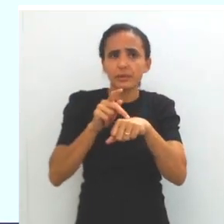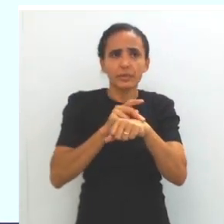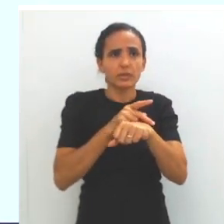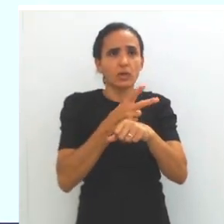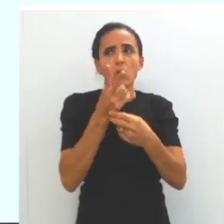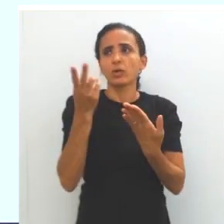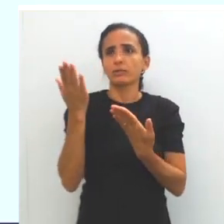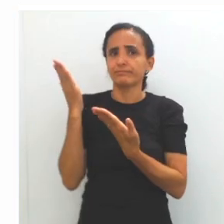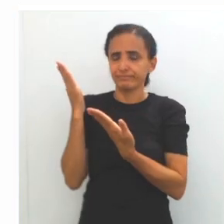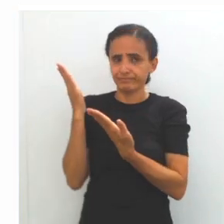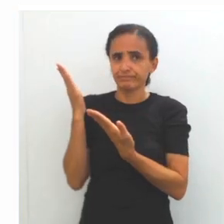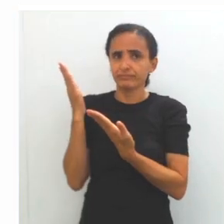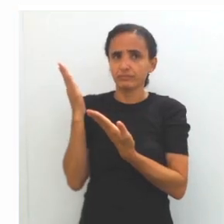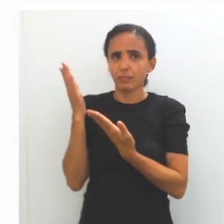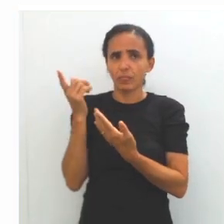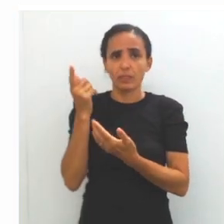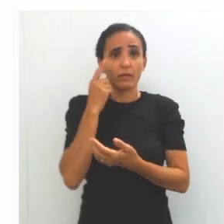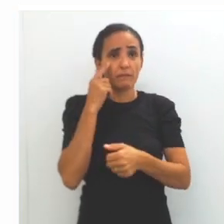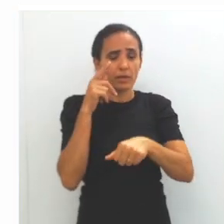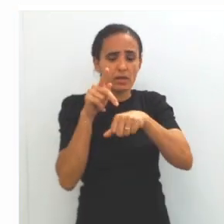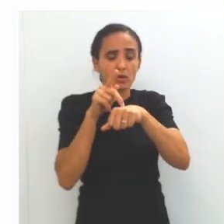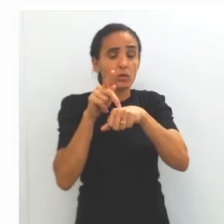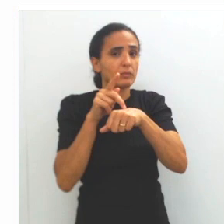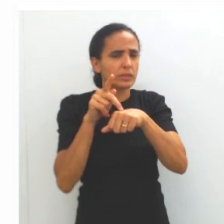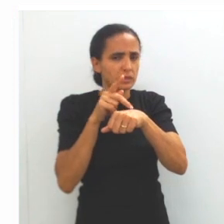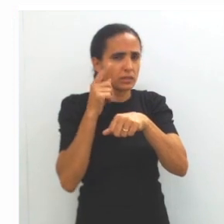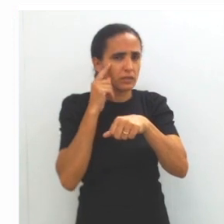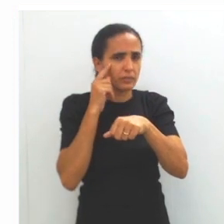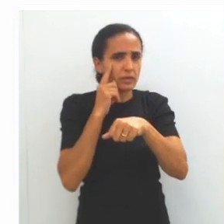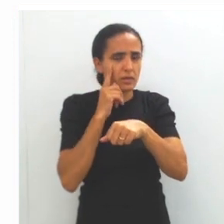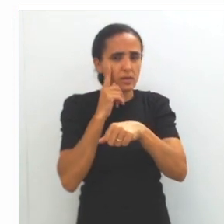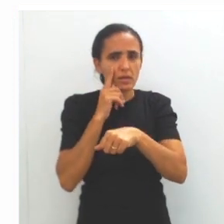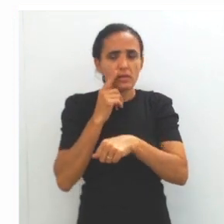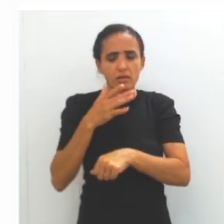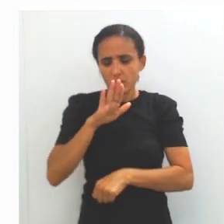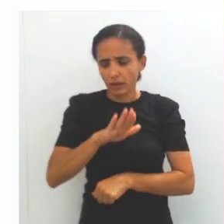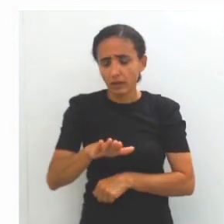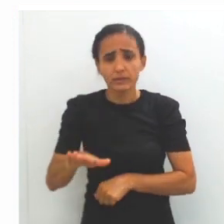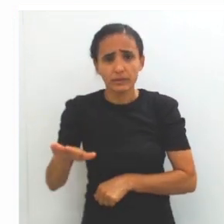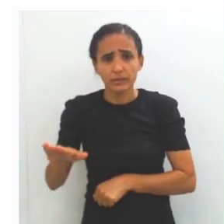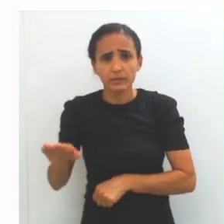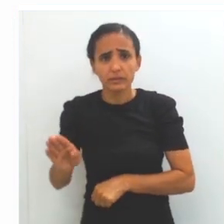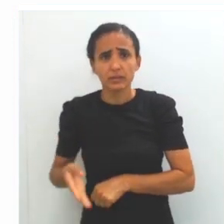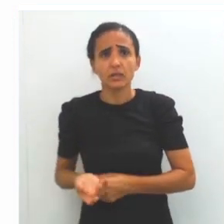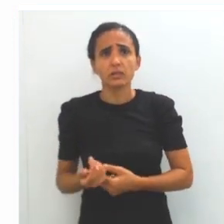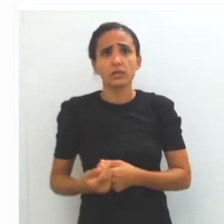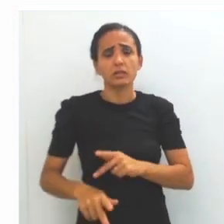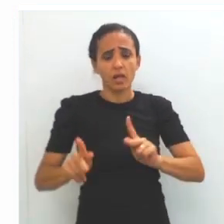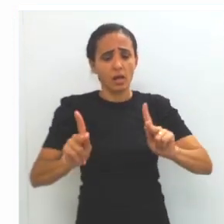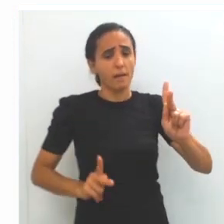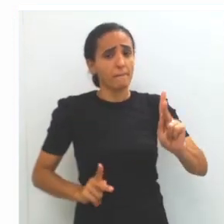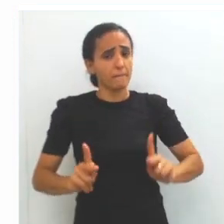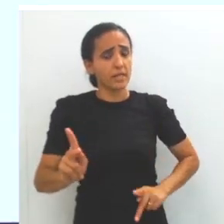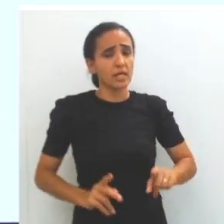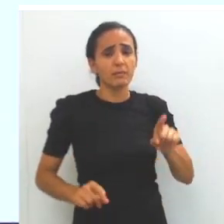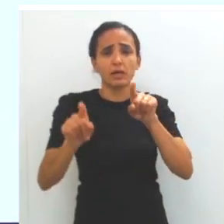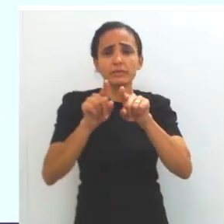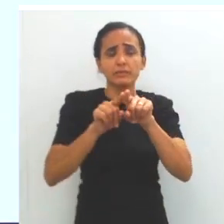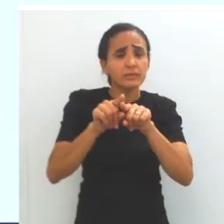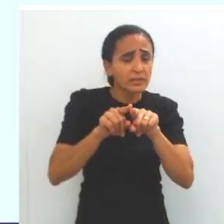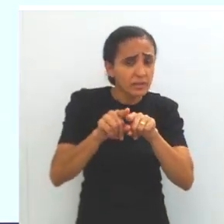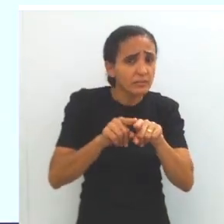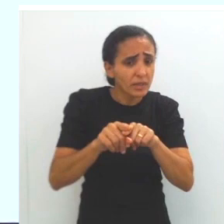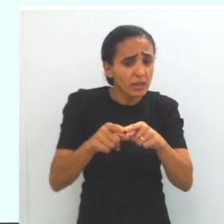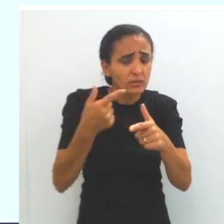pretinho. Veja como não está na posição legal. Então, se tem algum exemplo de criança, de primo, de